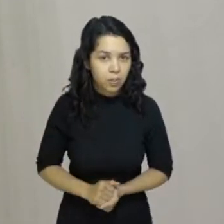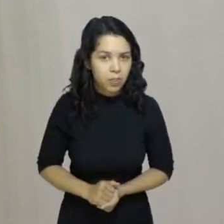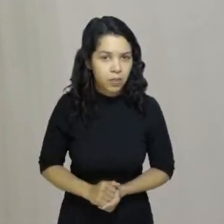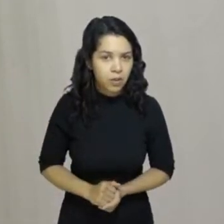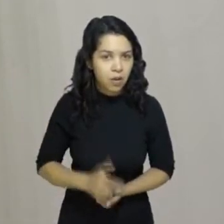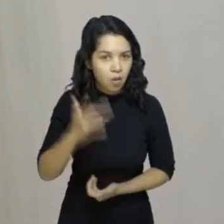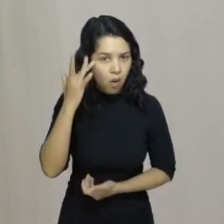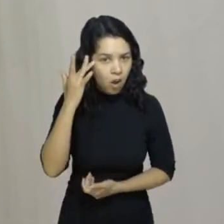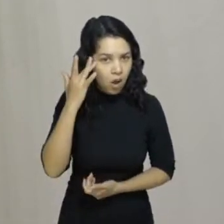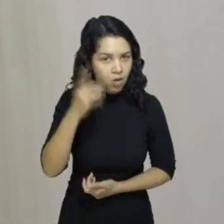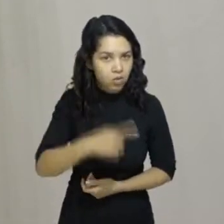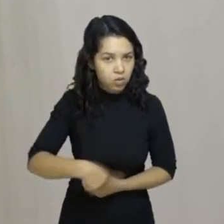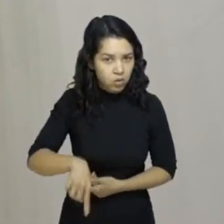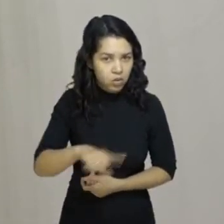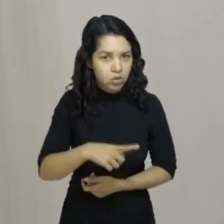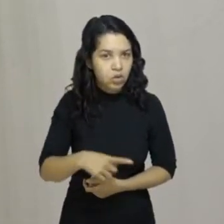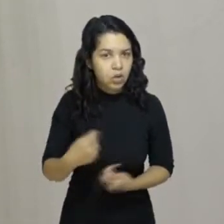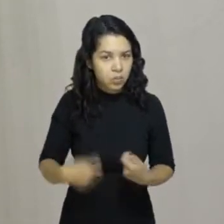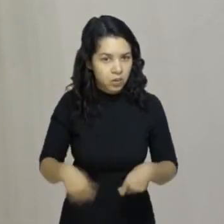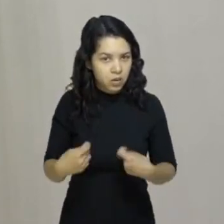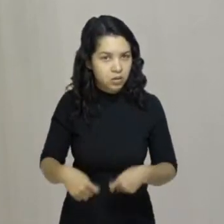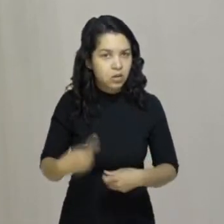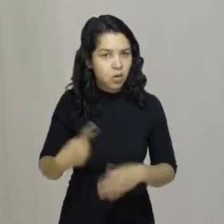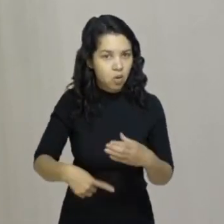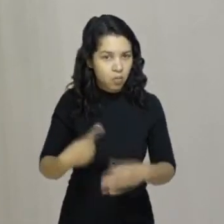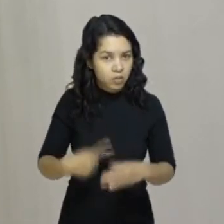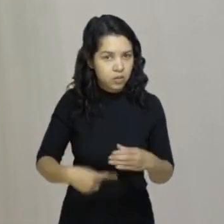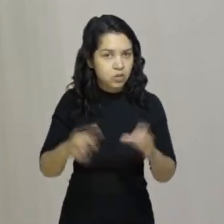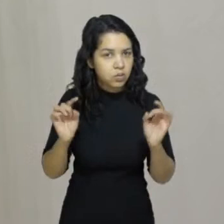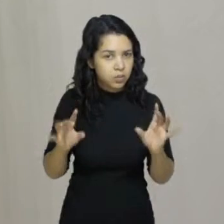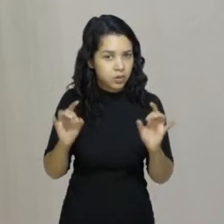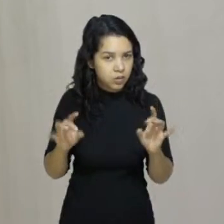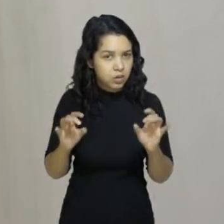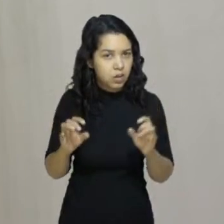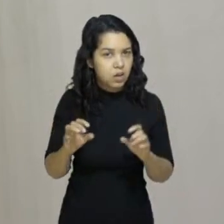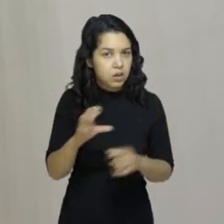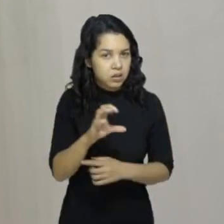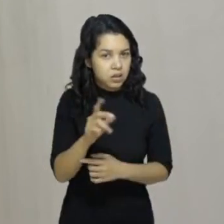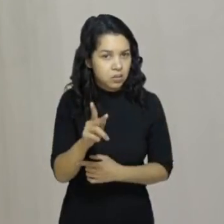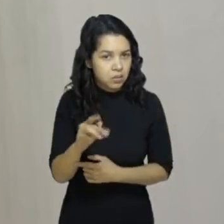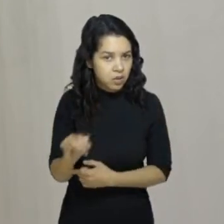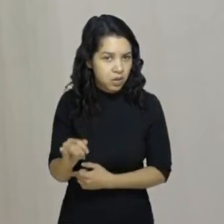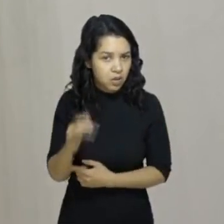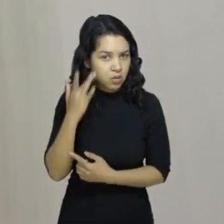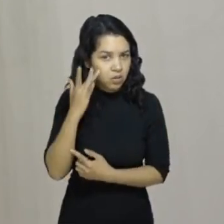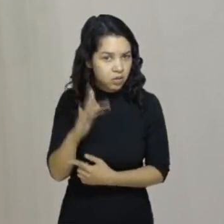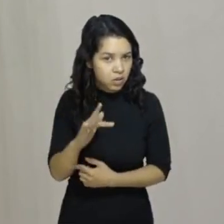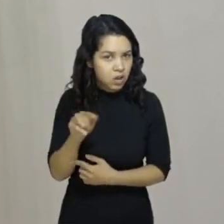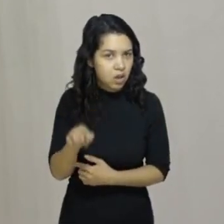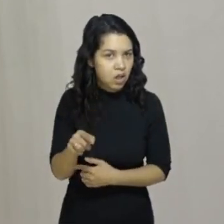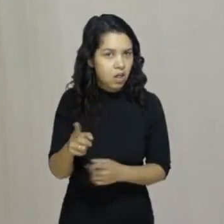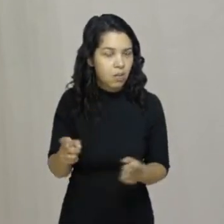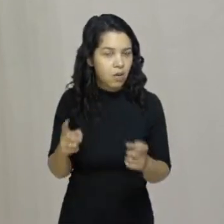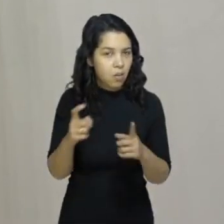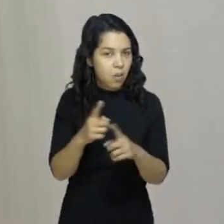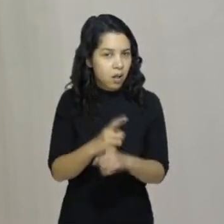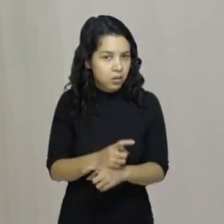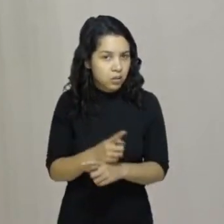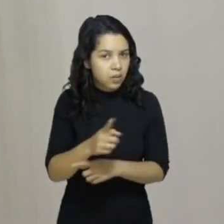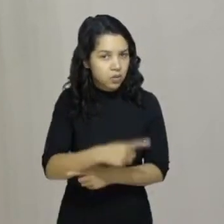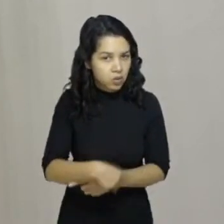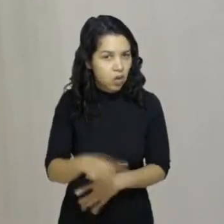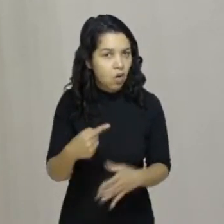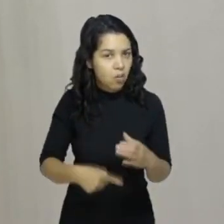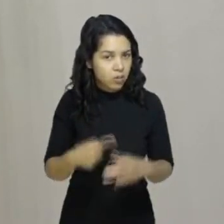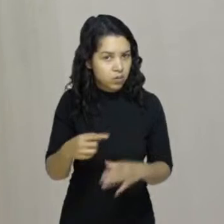acho que a gente vai fazer Deputado Sarita uma comissão especial talvez não uma CPI não sei isso é uma coisa um pouco mais complexa mais uma comissão